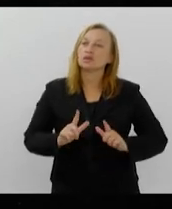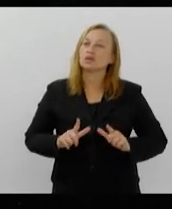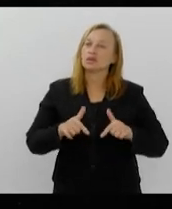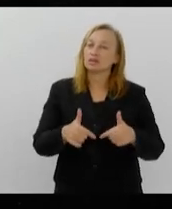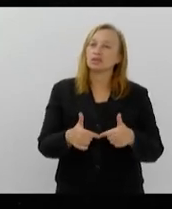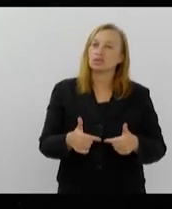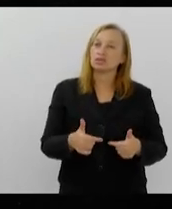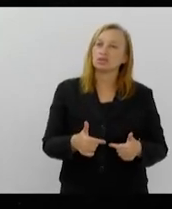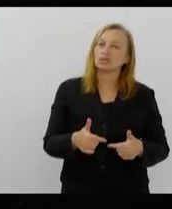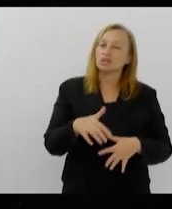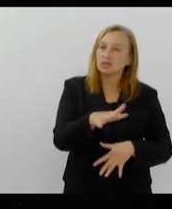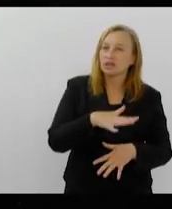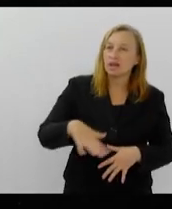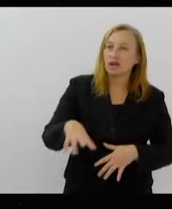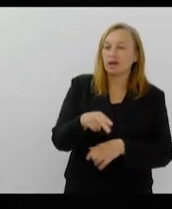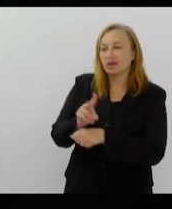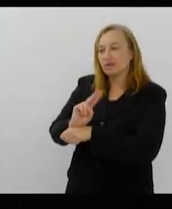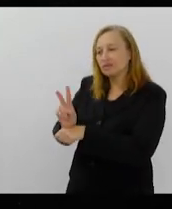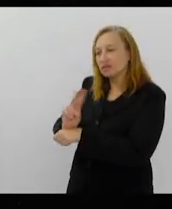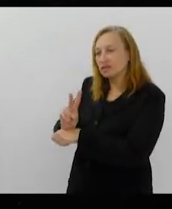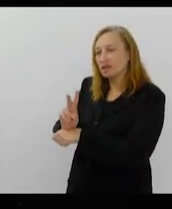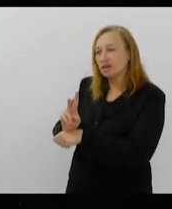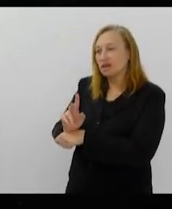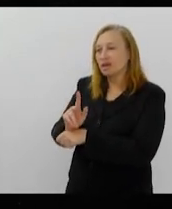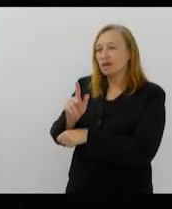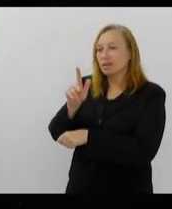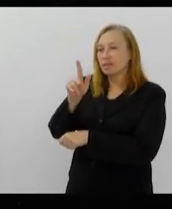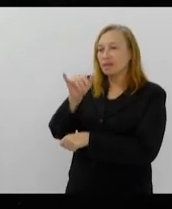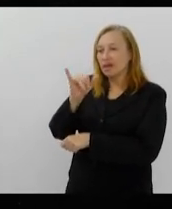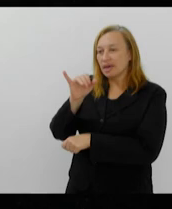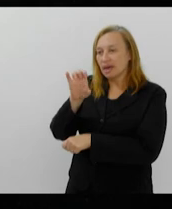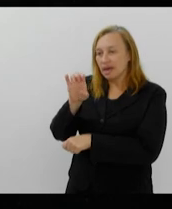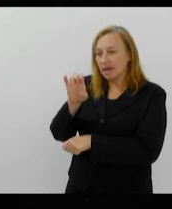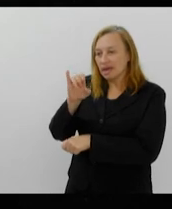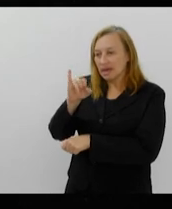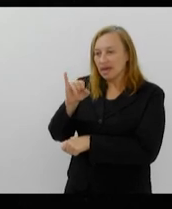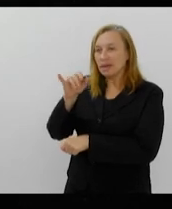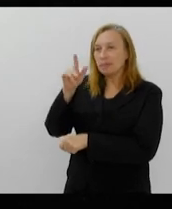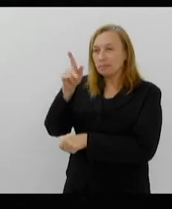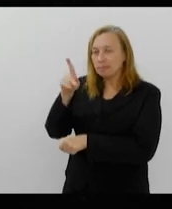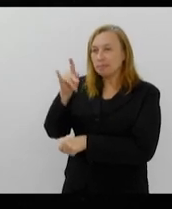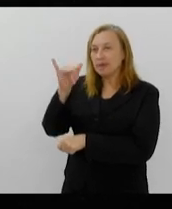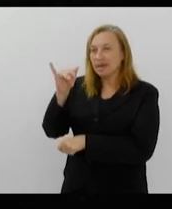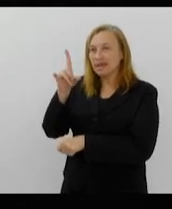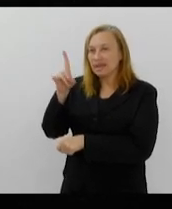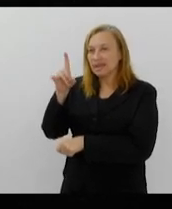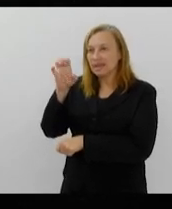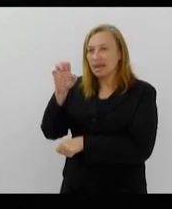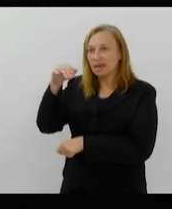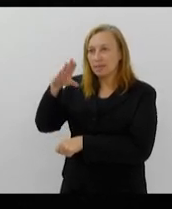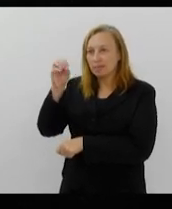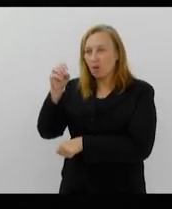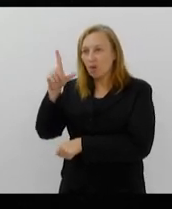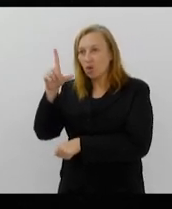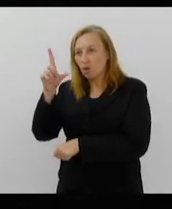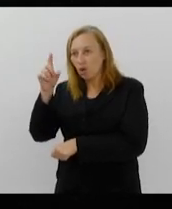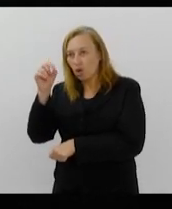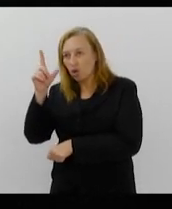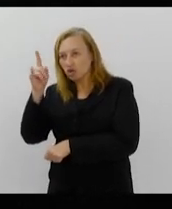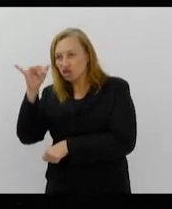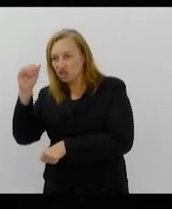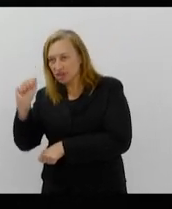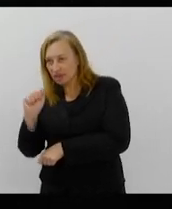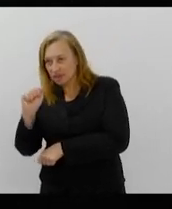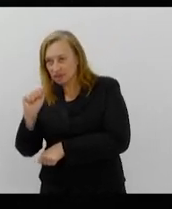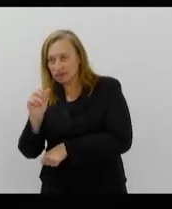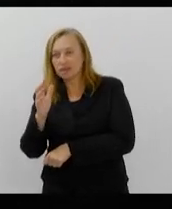no setor da vigilância epidemiológica e, com isso, nós não conseguimos saber quais as providências e qual